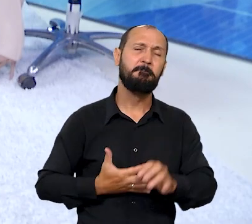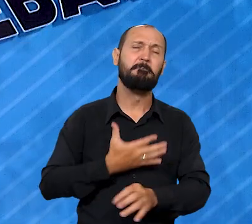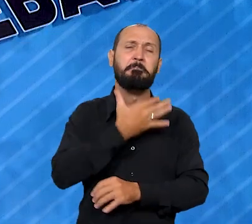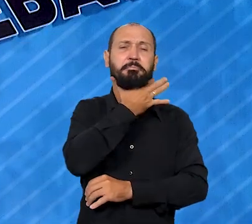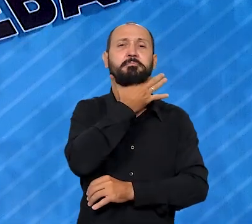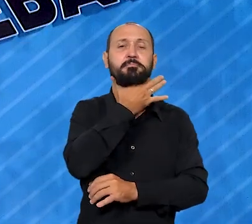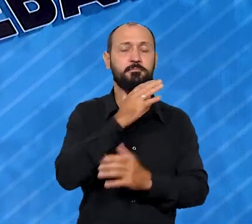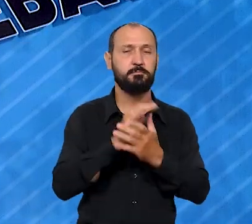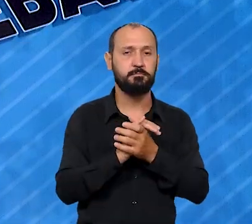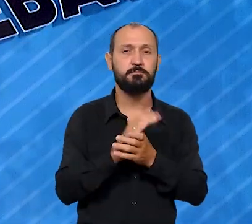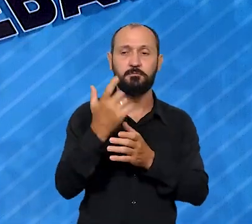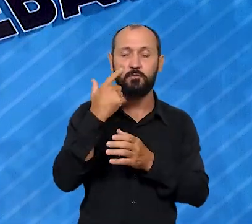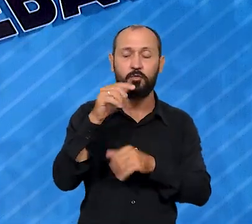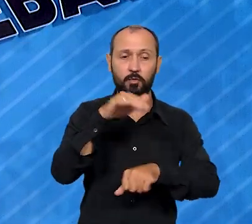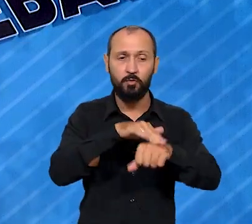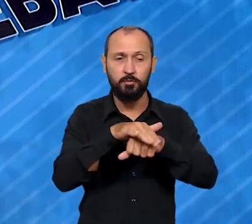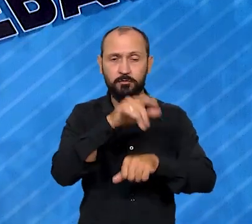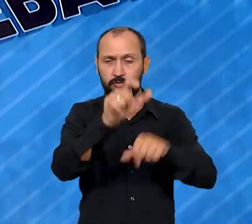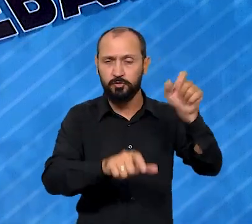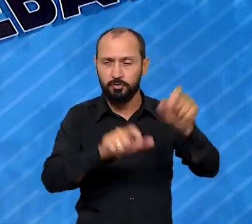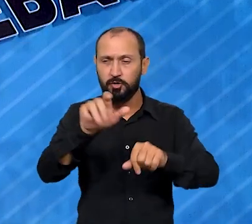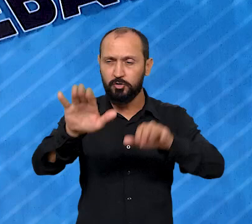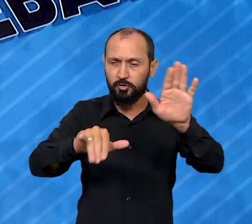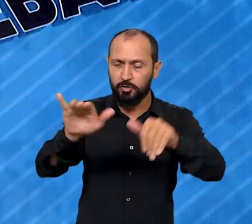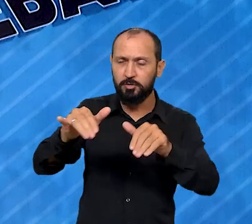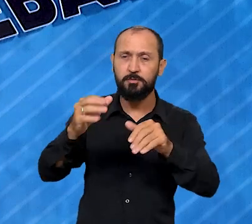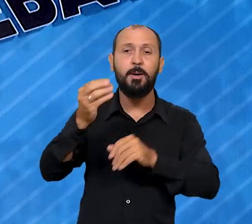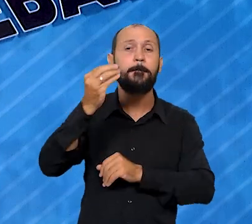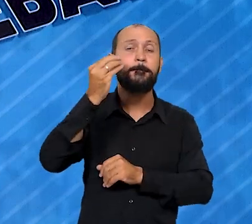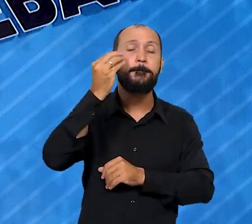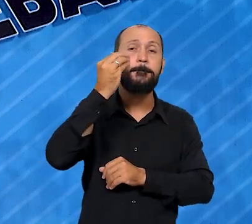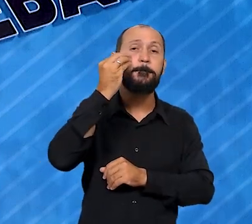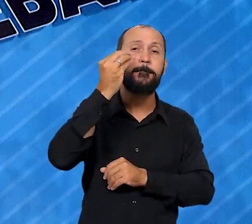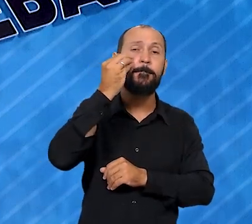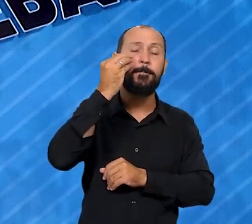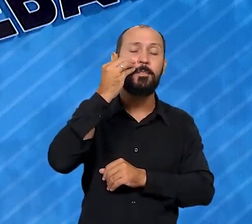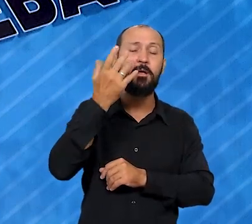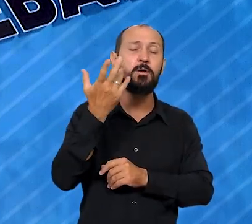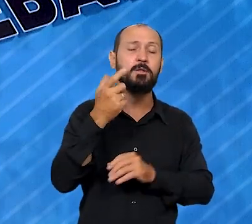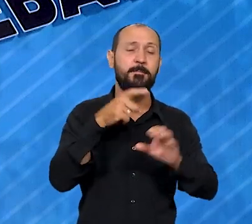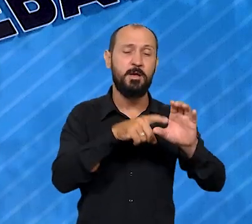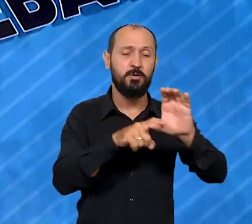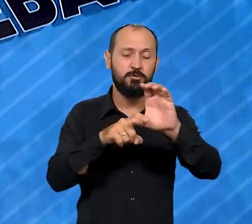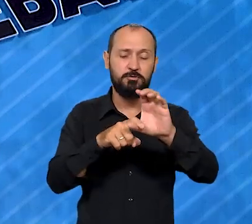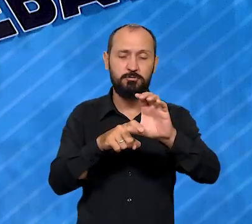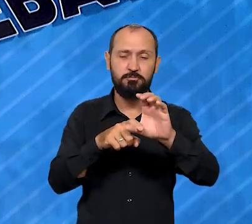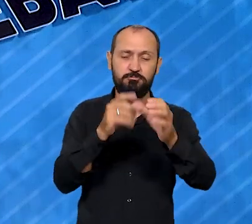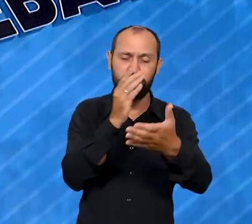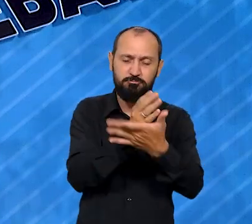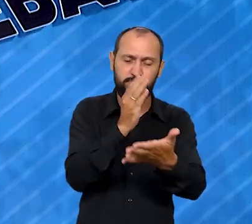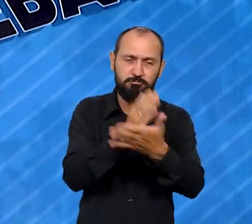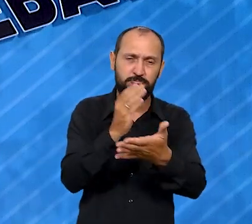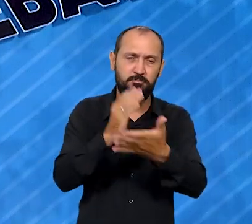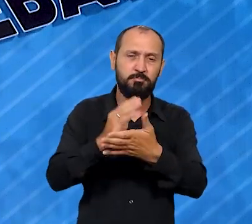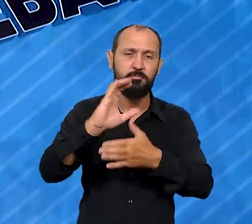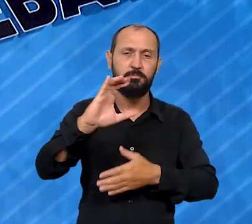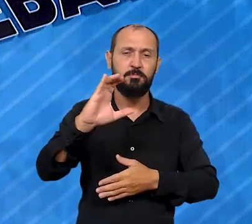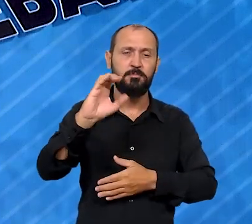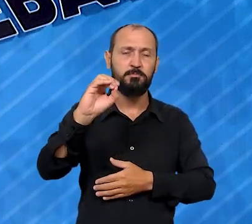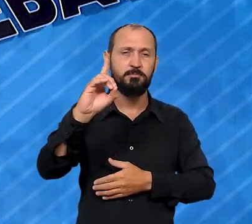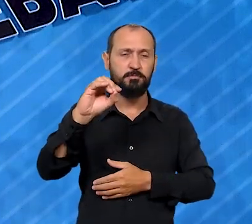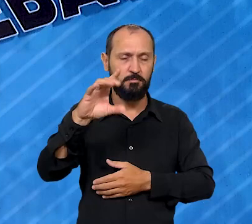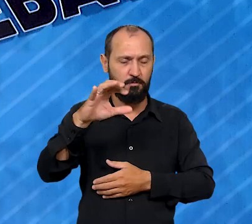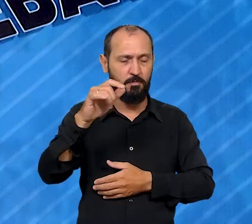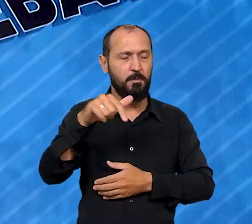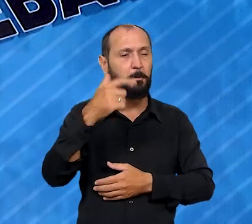superendividado. Eu posso buscar os meus credores e tentar fazer uma renegociação com base no próprio Código de